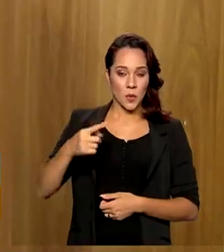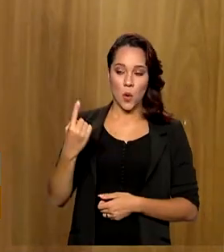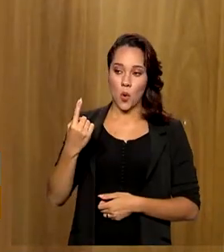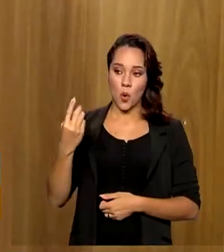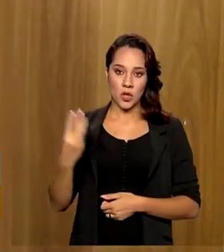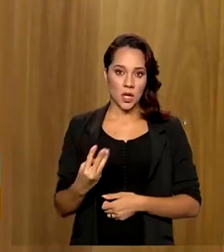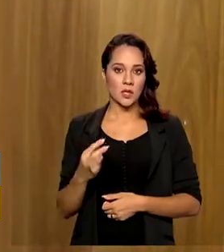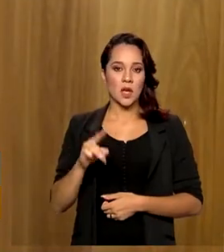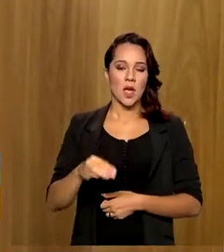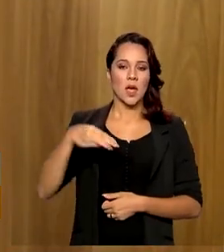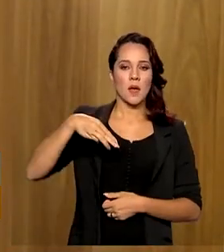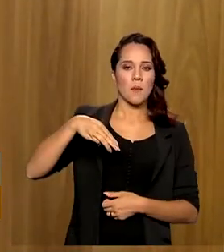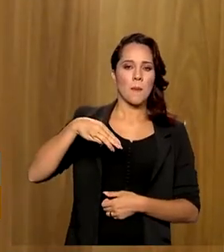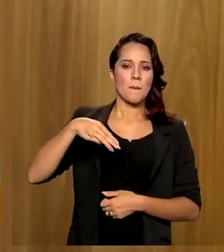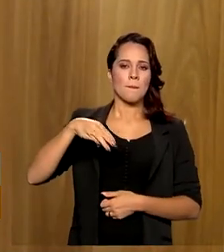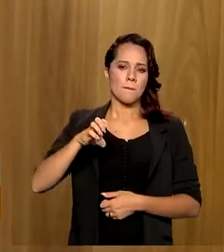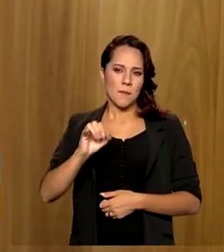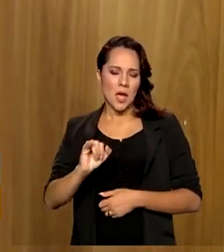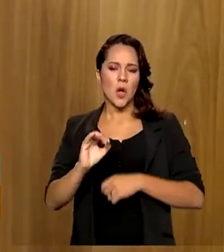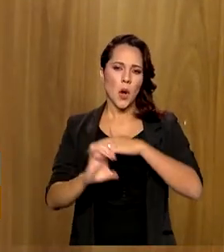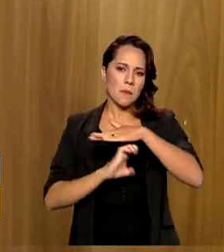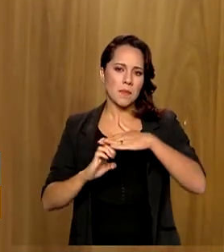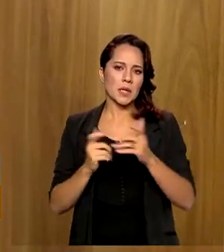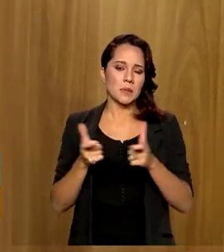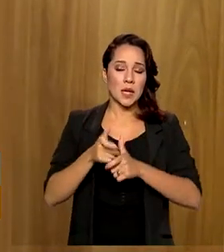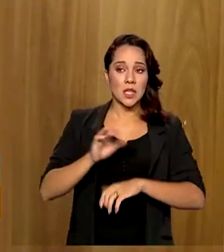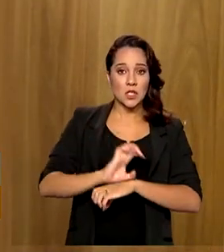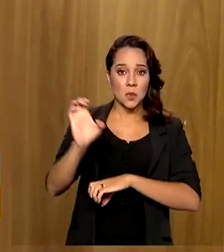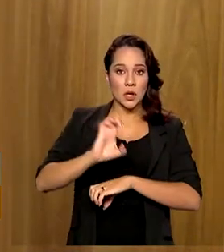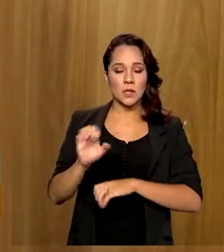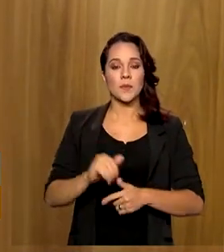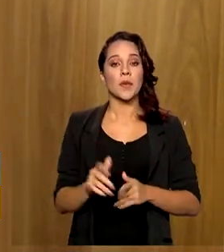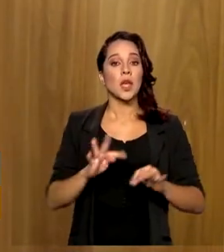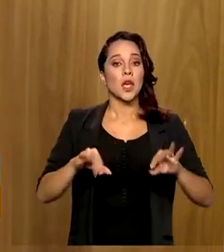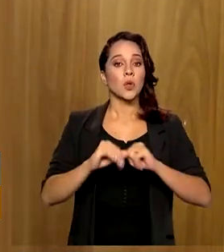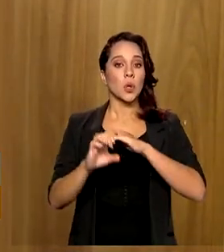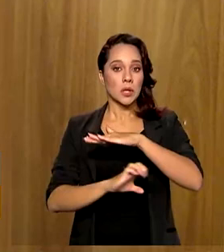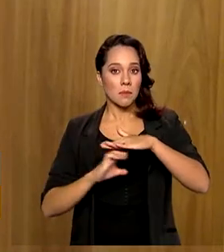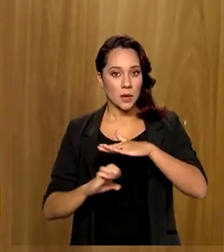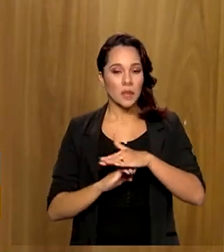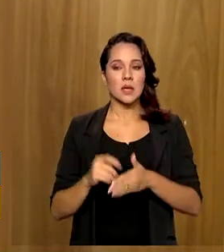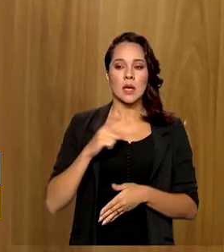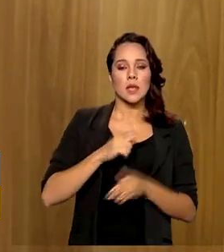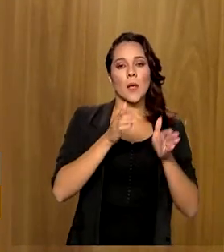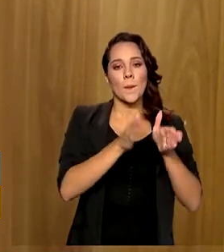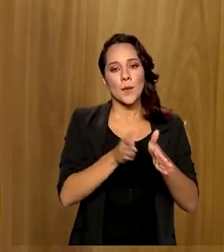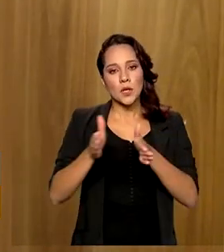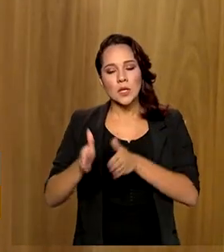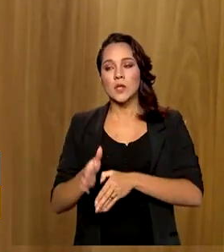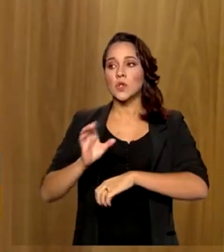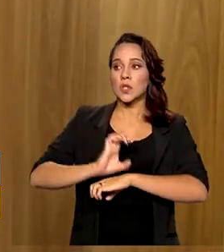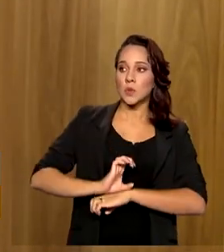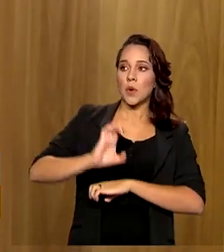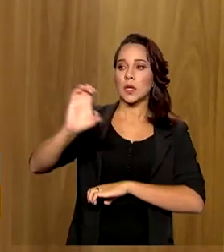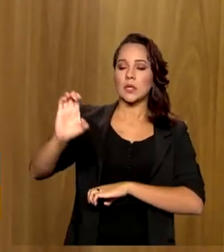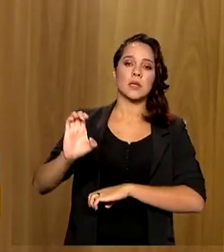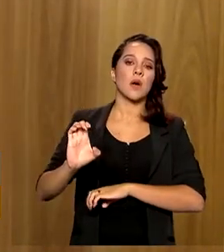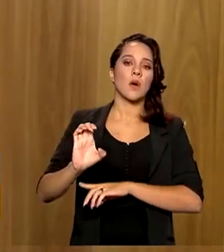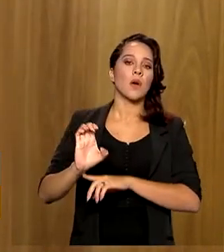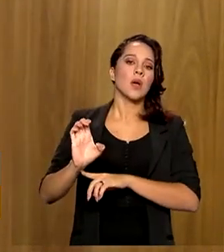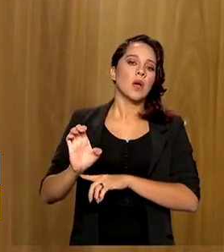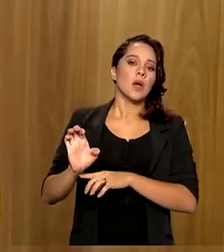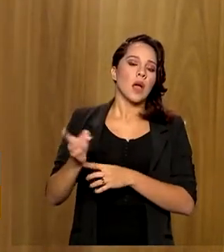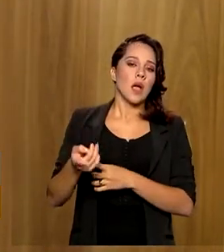terço são micro e pequenas empresas, exportadoras. E toda empresa que passa pelo processo de exportação, de internalização de